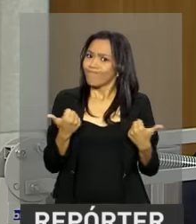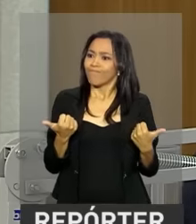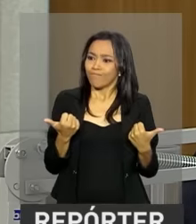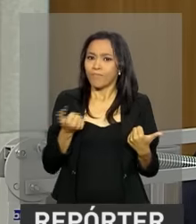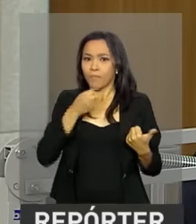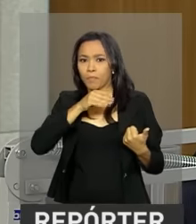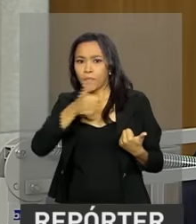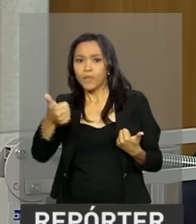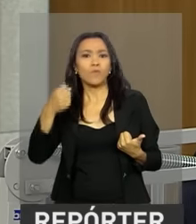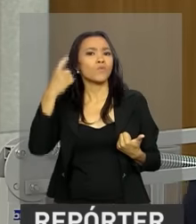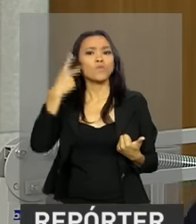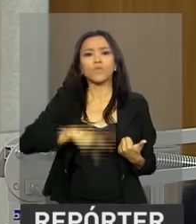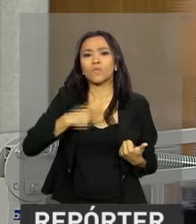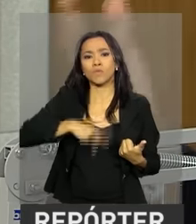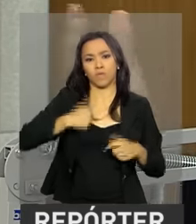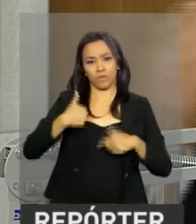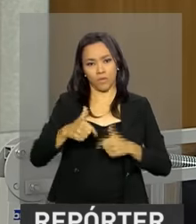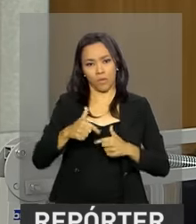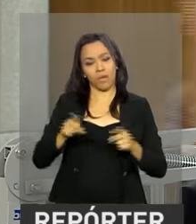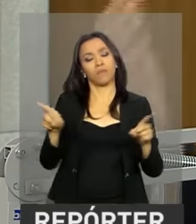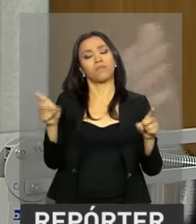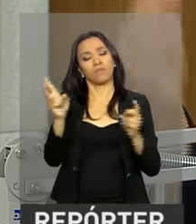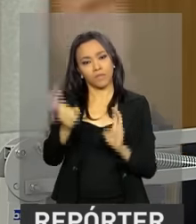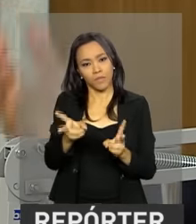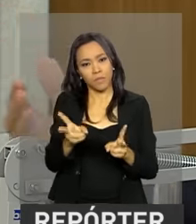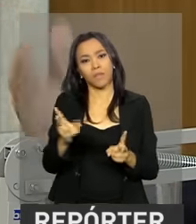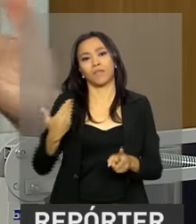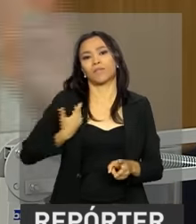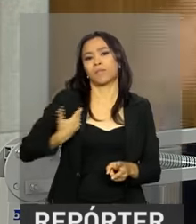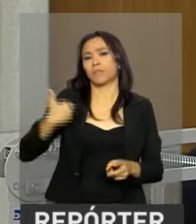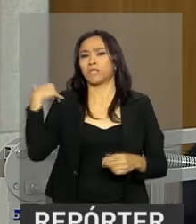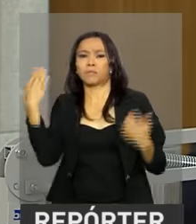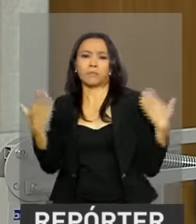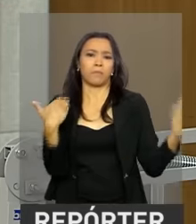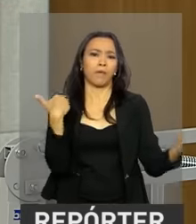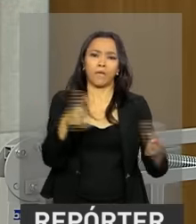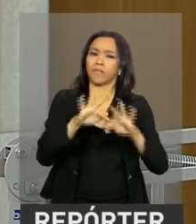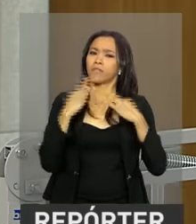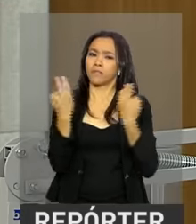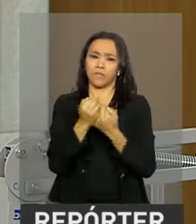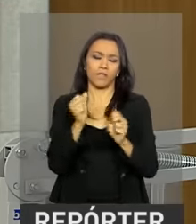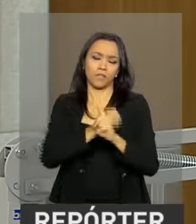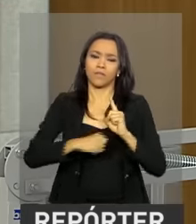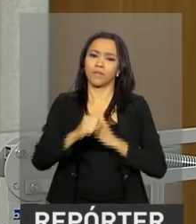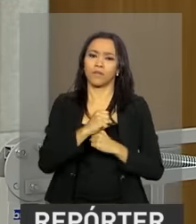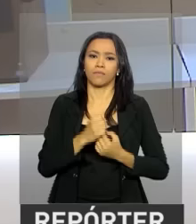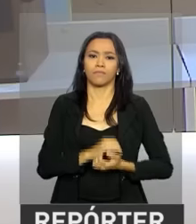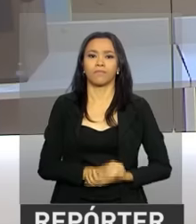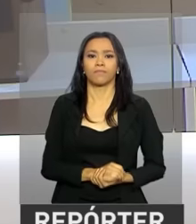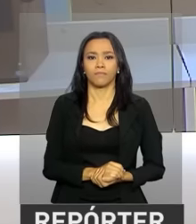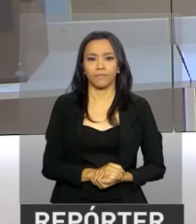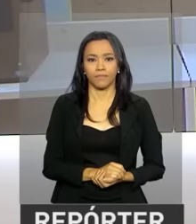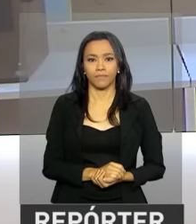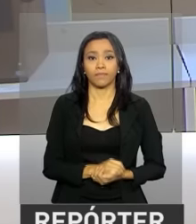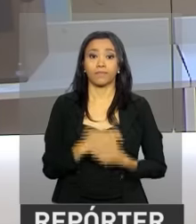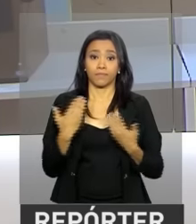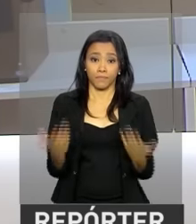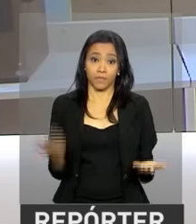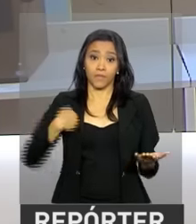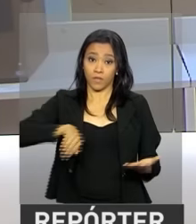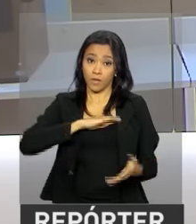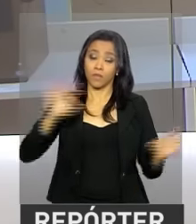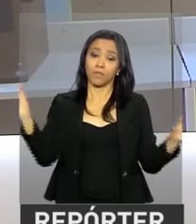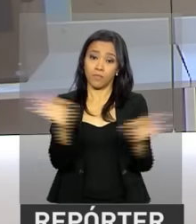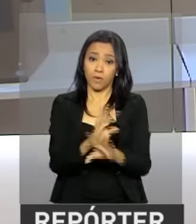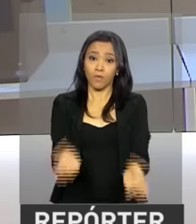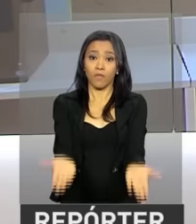não só nos seu próprio emprego como dos amigos dos parentes e da sociedade como um todo nós ficamos por aqui